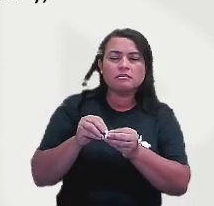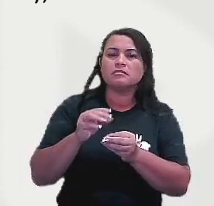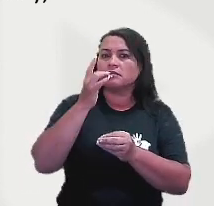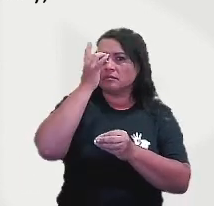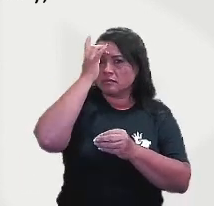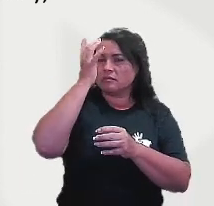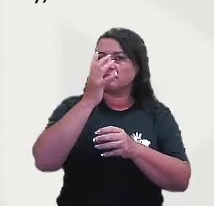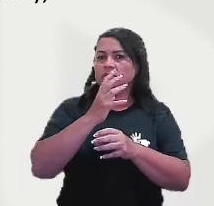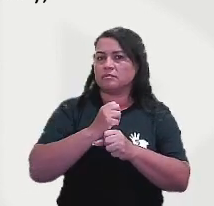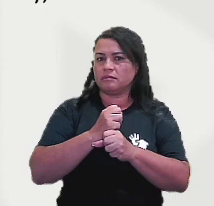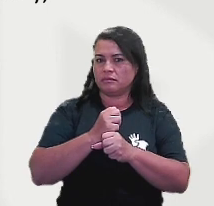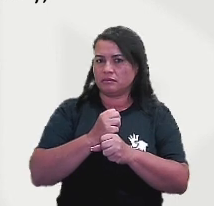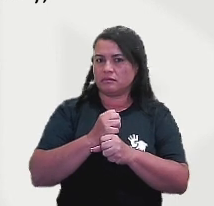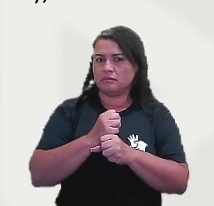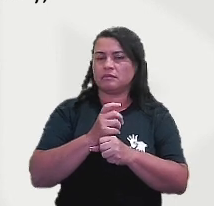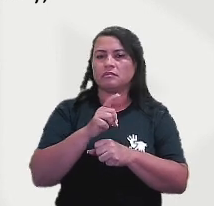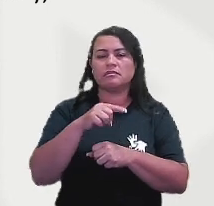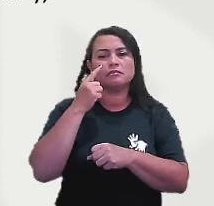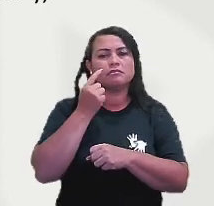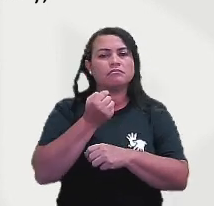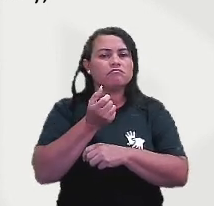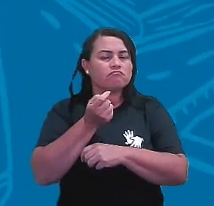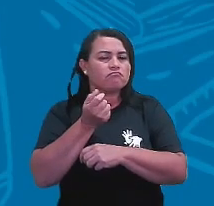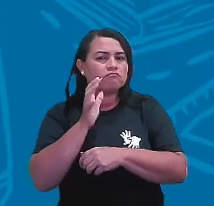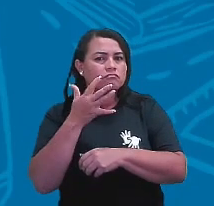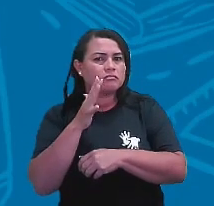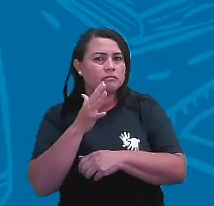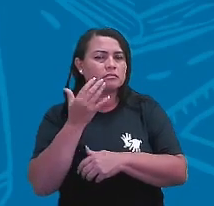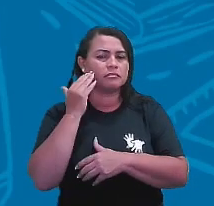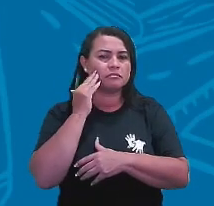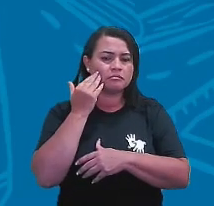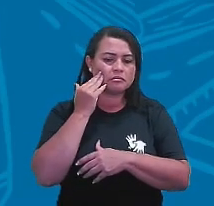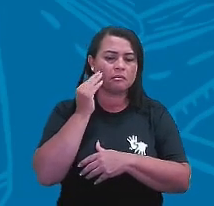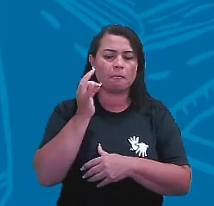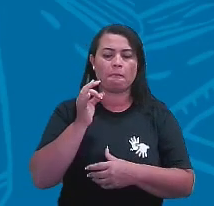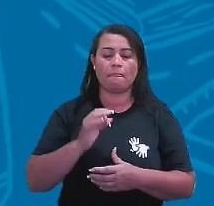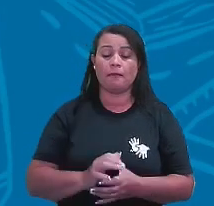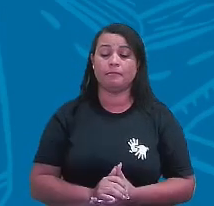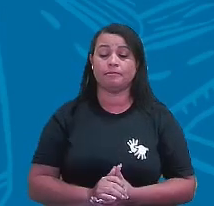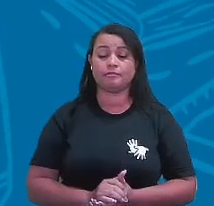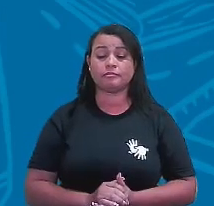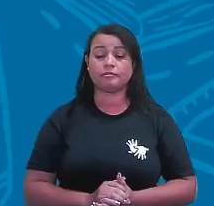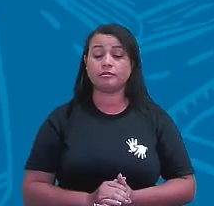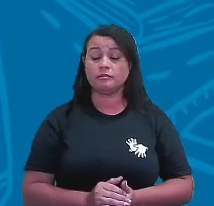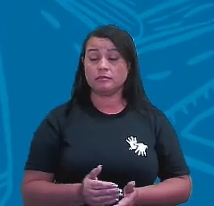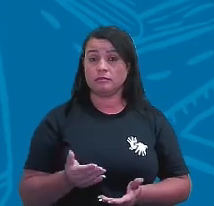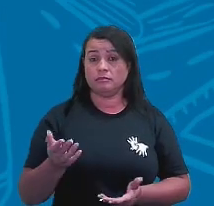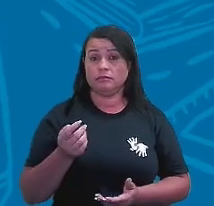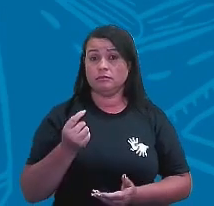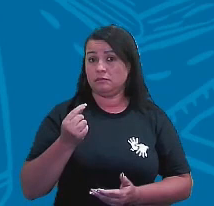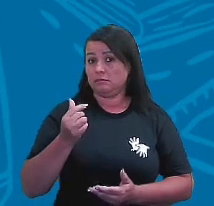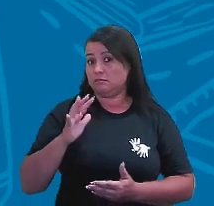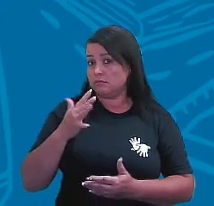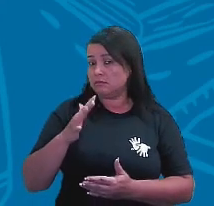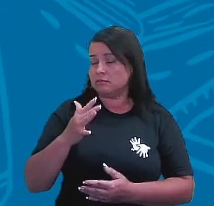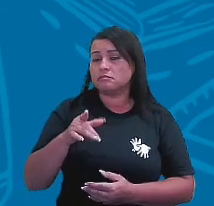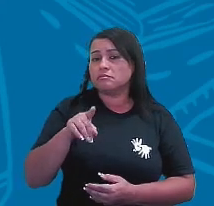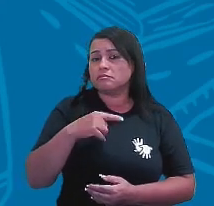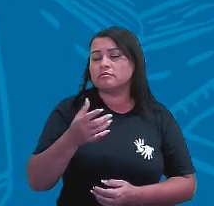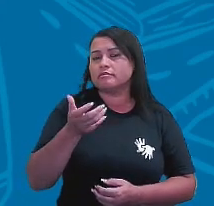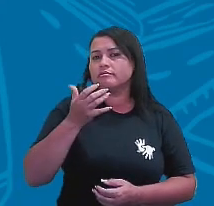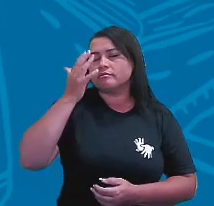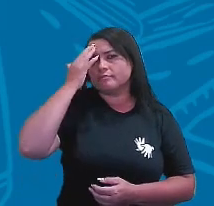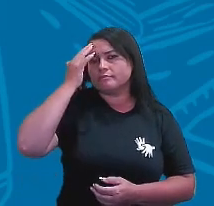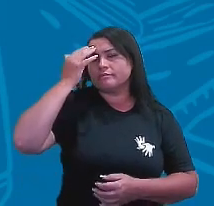nosso cálculo. Então, vocês vão ver aí a área aproximada, beleza? Estou trazendo aqui a aproximada. Mas se vocês quiserem